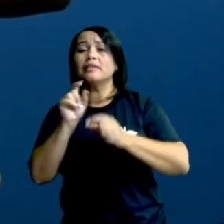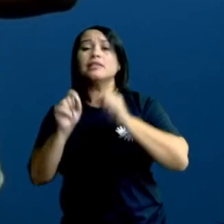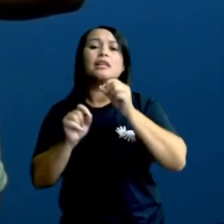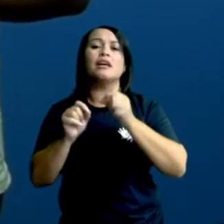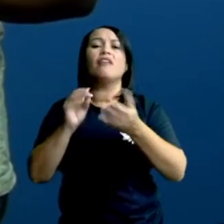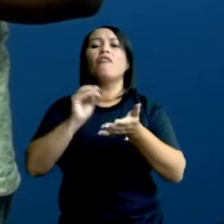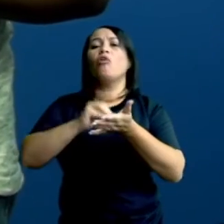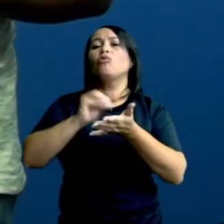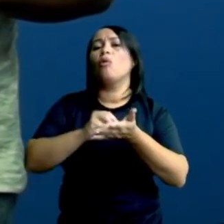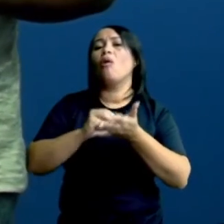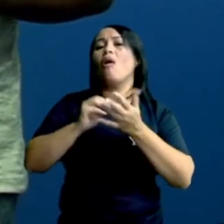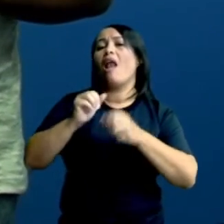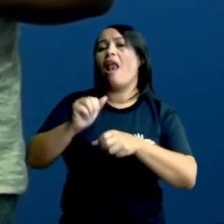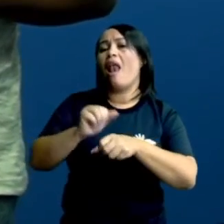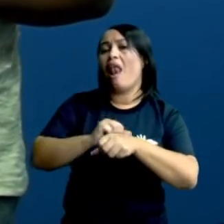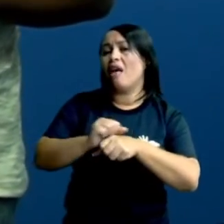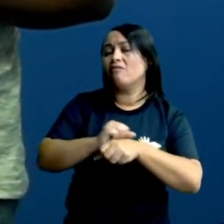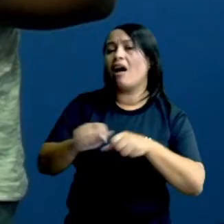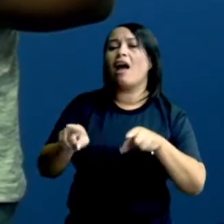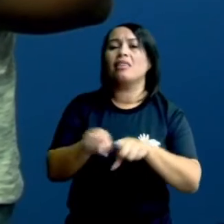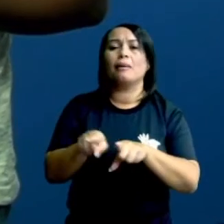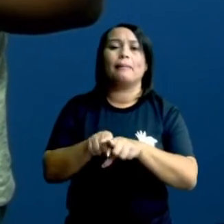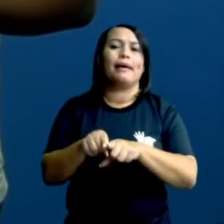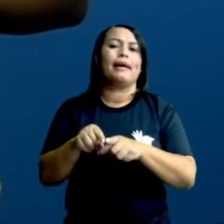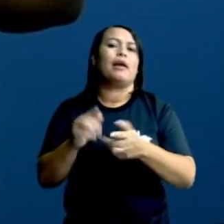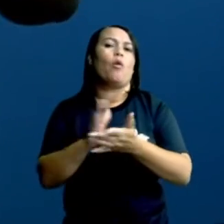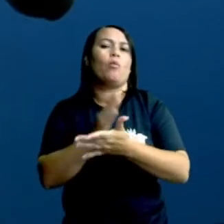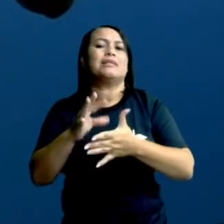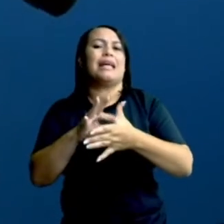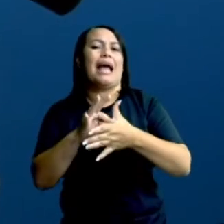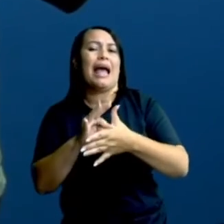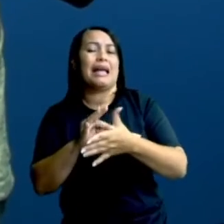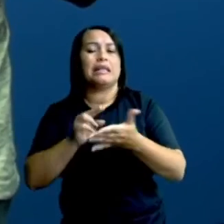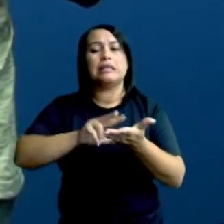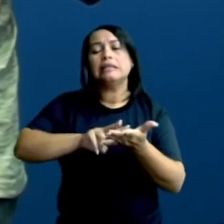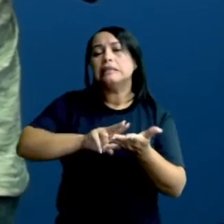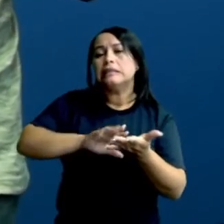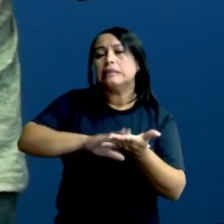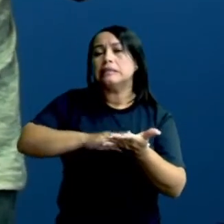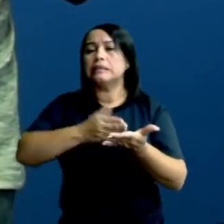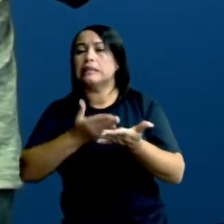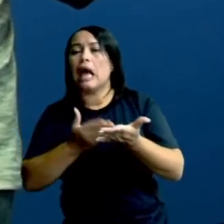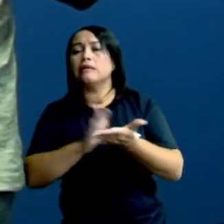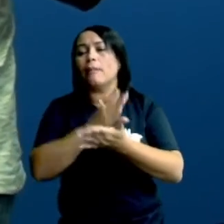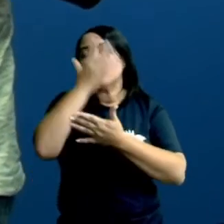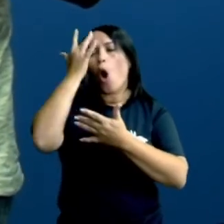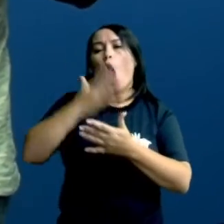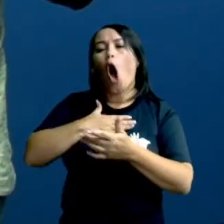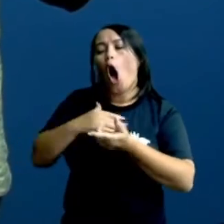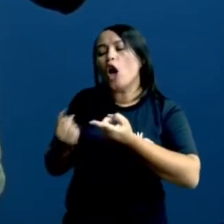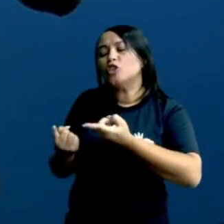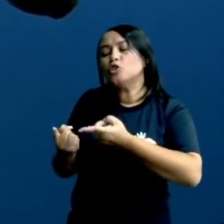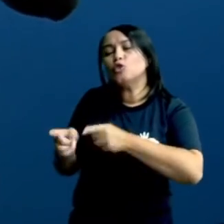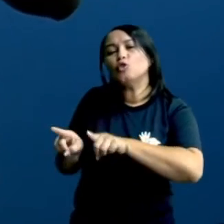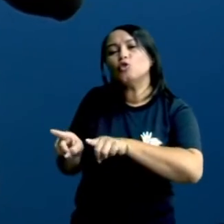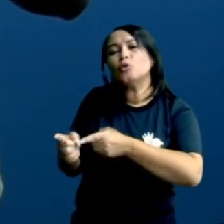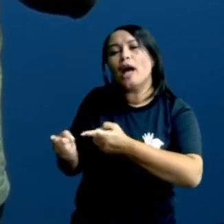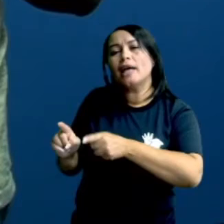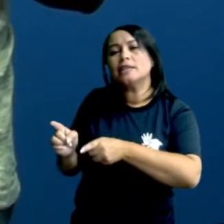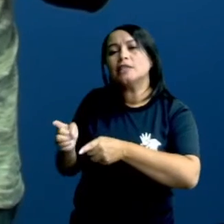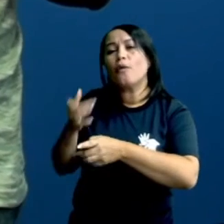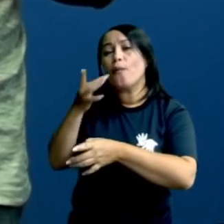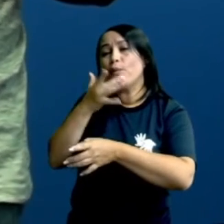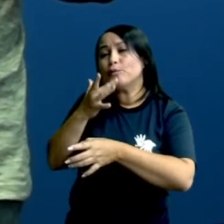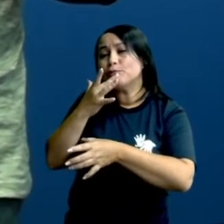lavados e também por carne, ingestão de carne mal passada. Tem gente que adora um churrasquinho da carne sangrando, de sentir o gosto